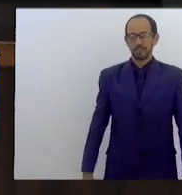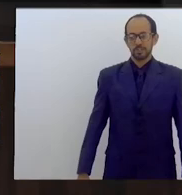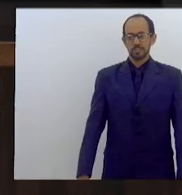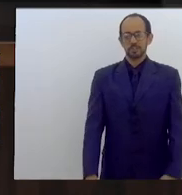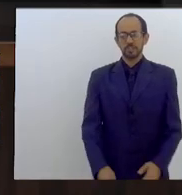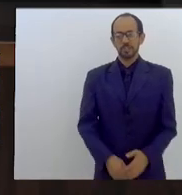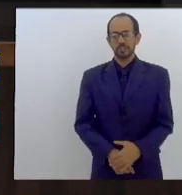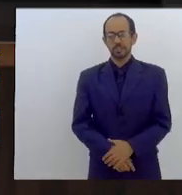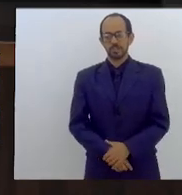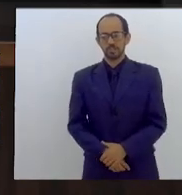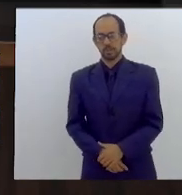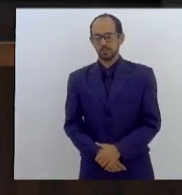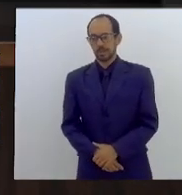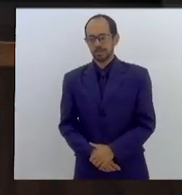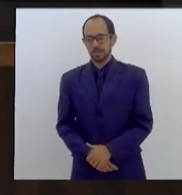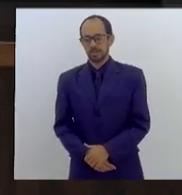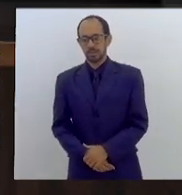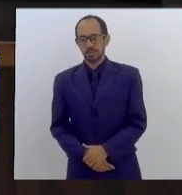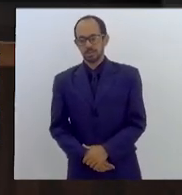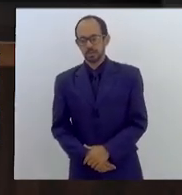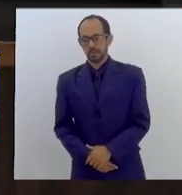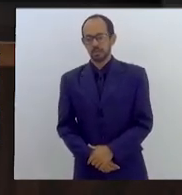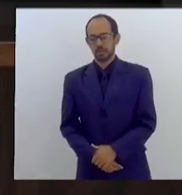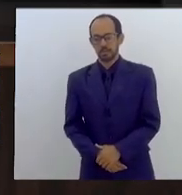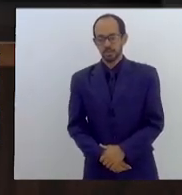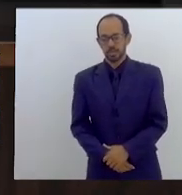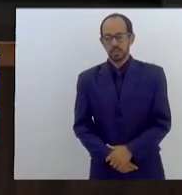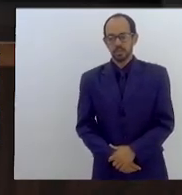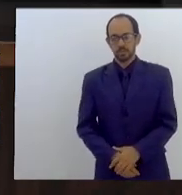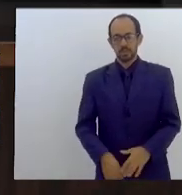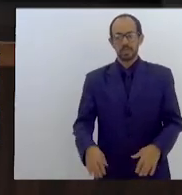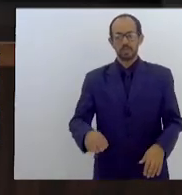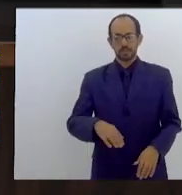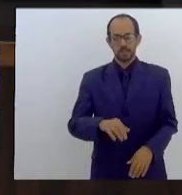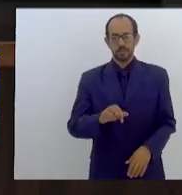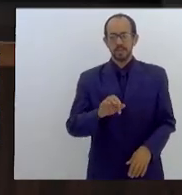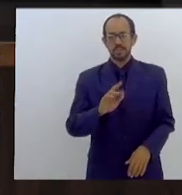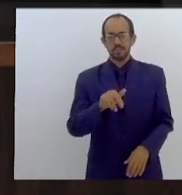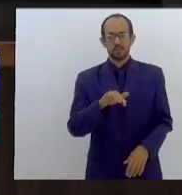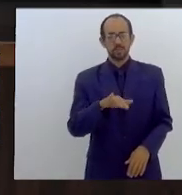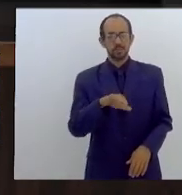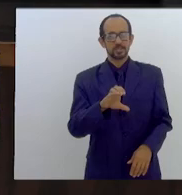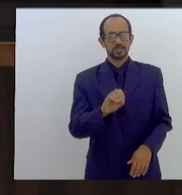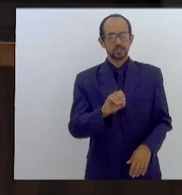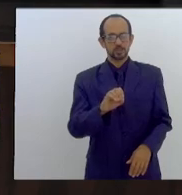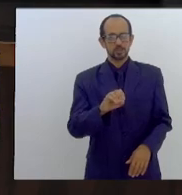Deputado, líder do governo, Francisco Machado.